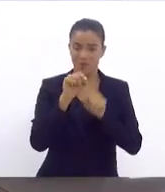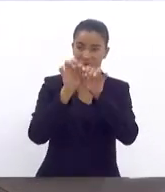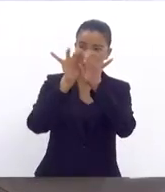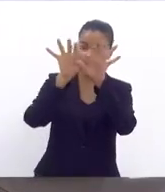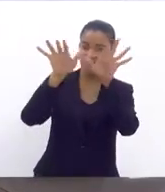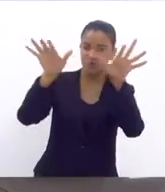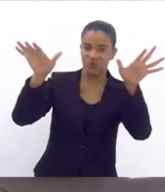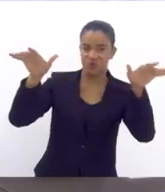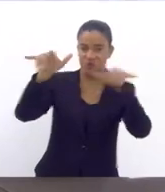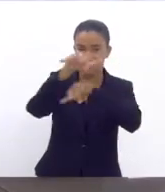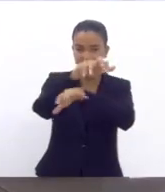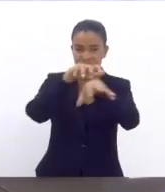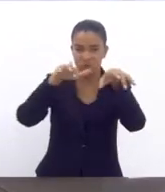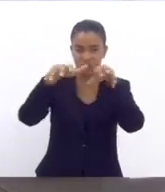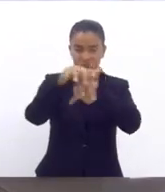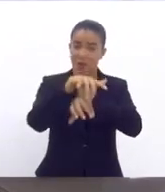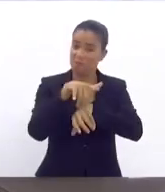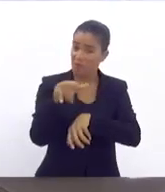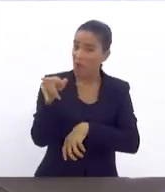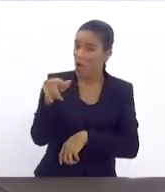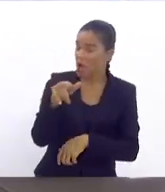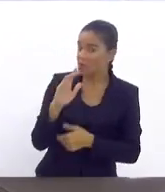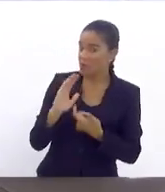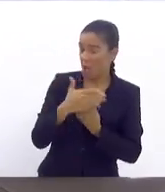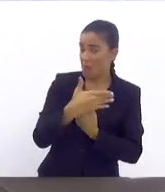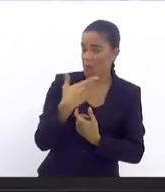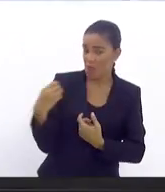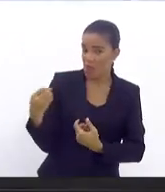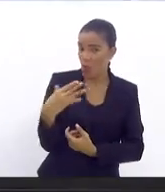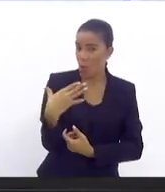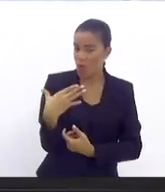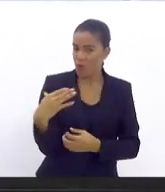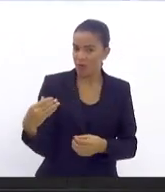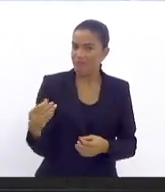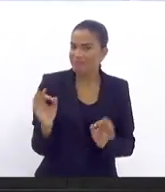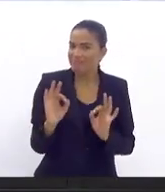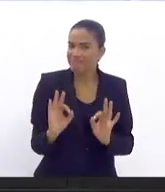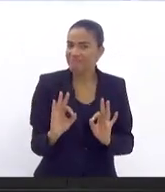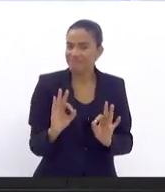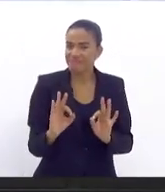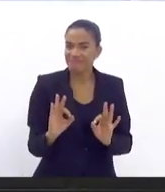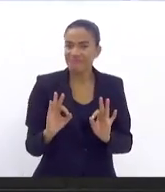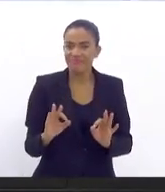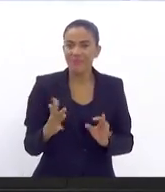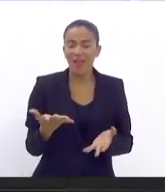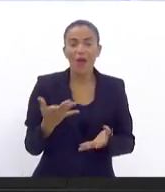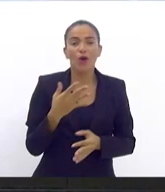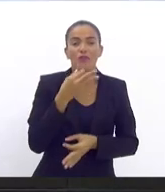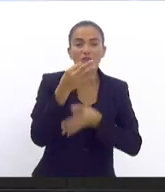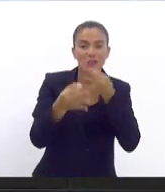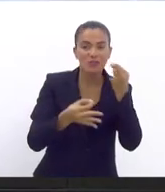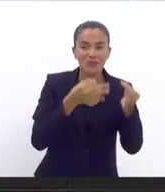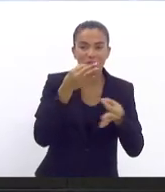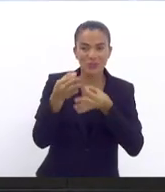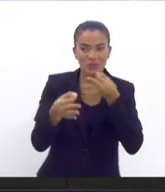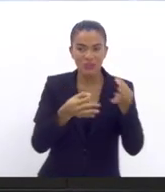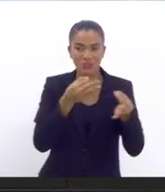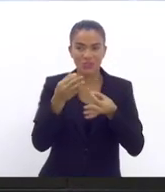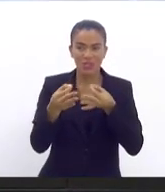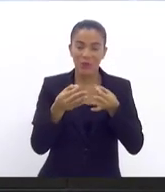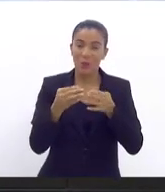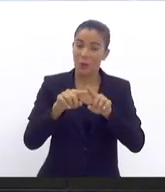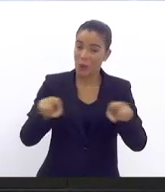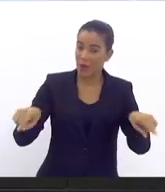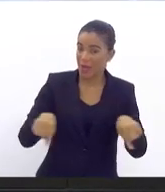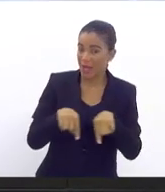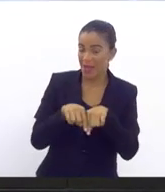bom. É moderno e atual. Eu ia sugerir a baixa inteligência ao INEA, mas tendo Vossa Excelência aqui... Vou passar a sugerir a baixa inteligência ao gabinete do deputado